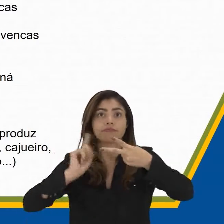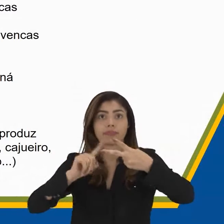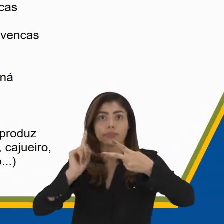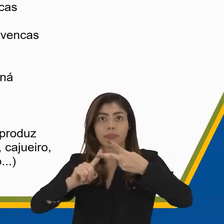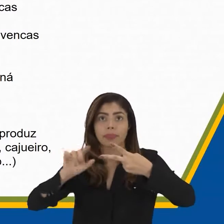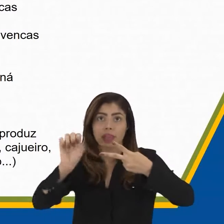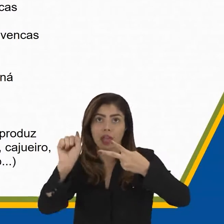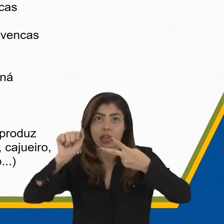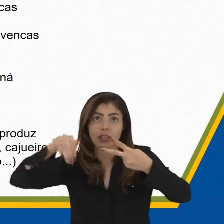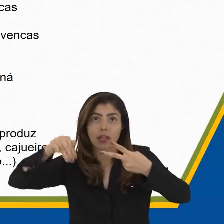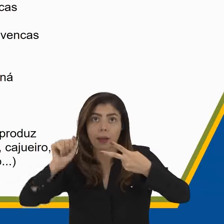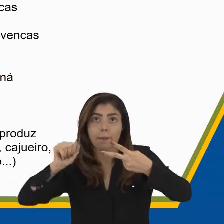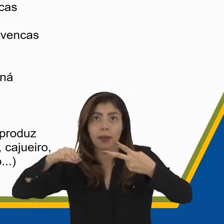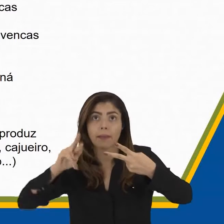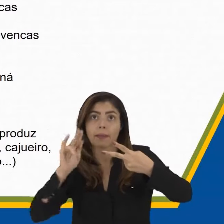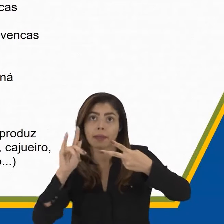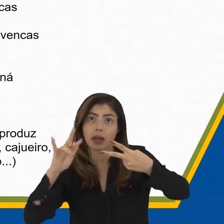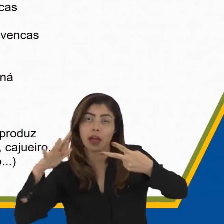exemplo, samambaias.